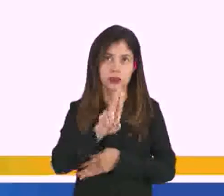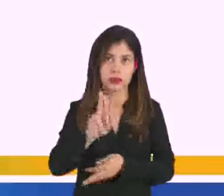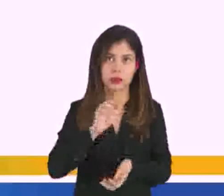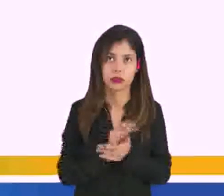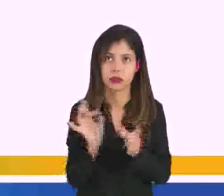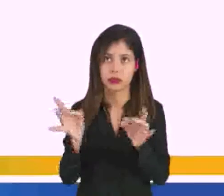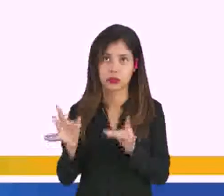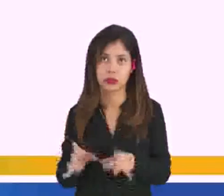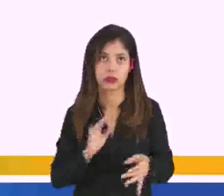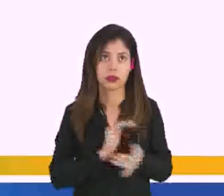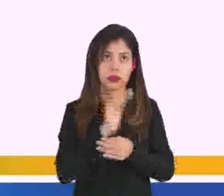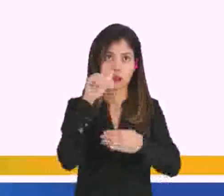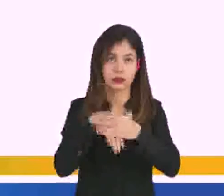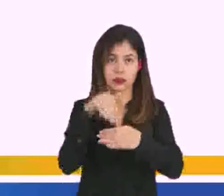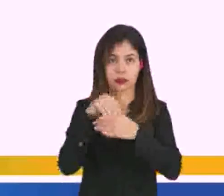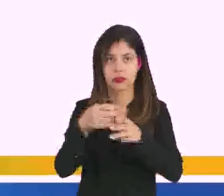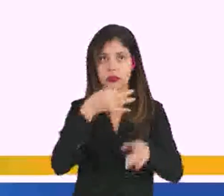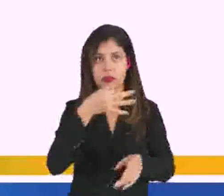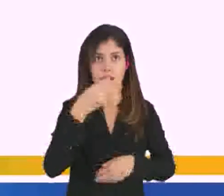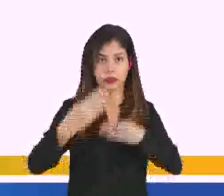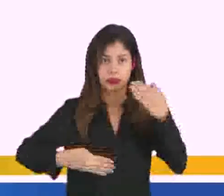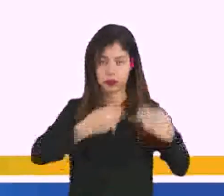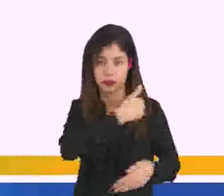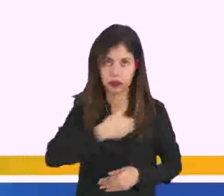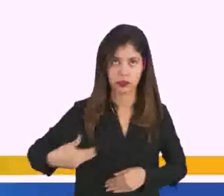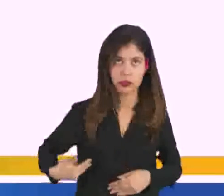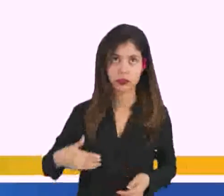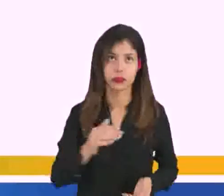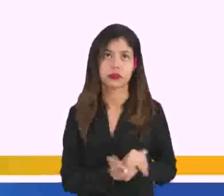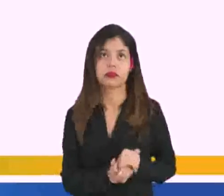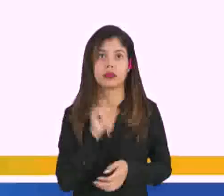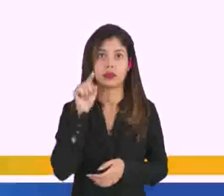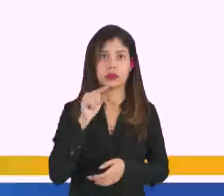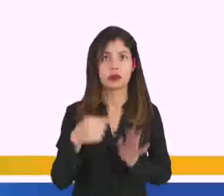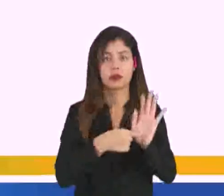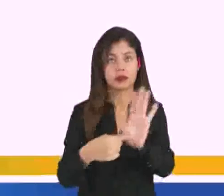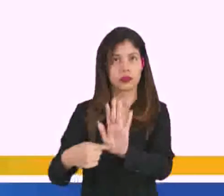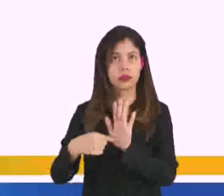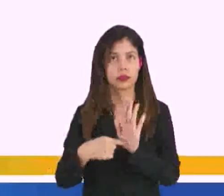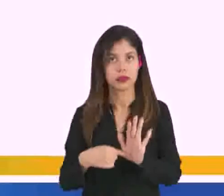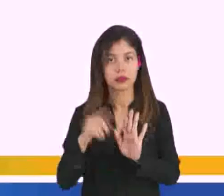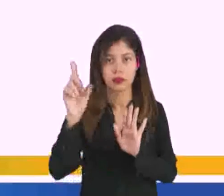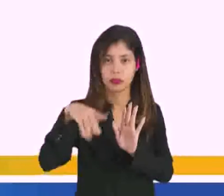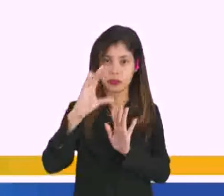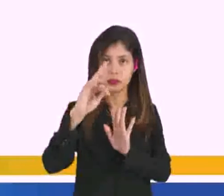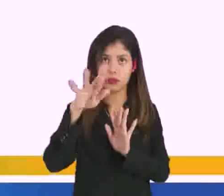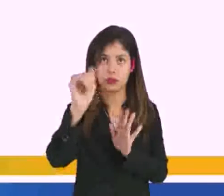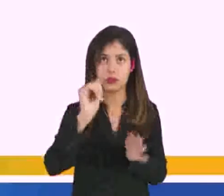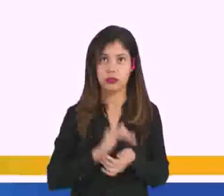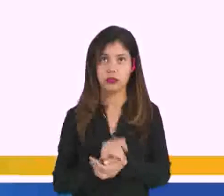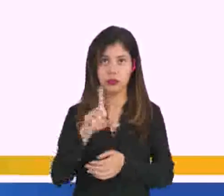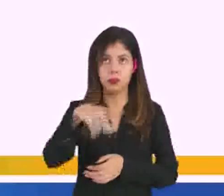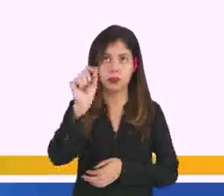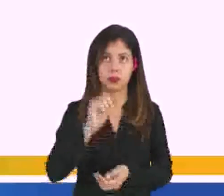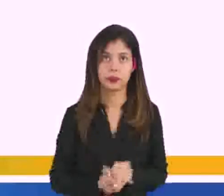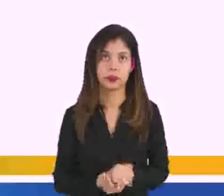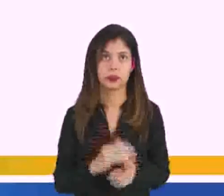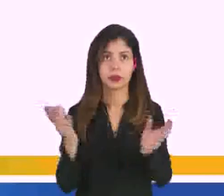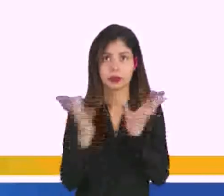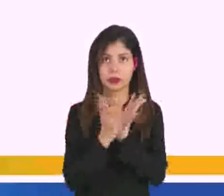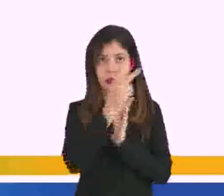em pesquisas de mercado, eleitorais e de opinião pública. Ela é uma amostra que, por meio de cotas,